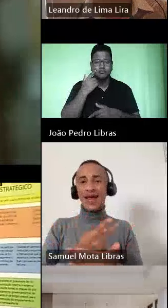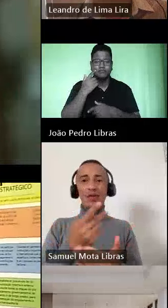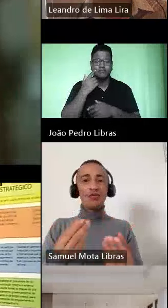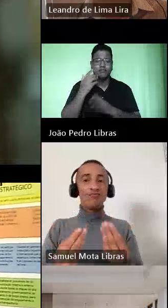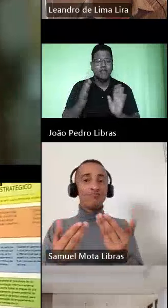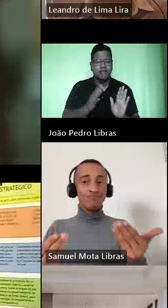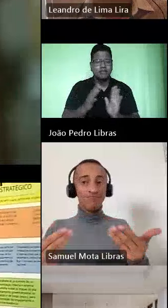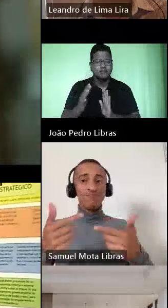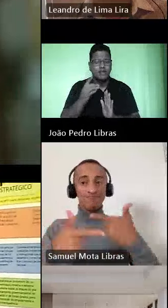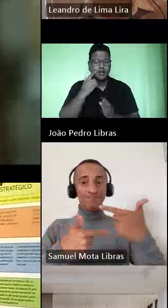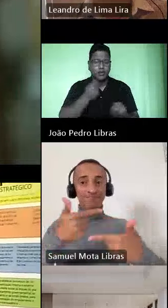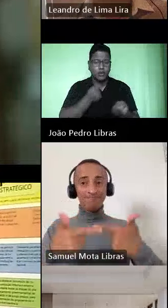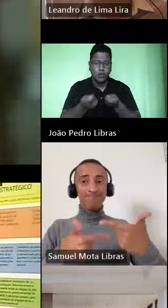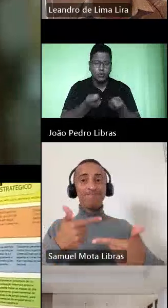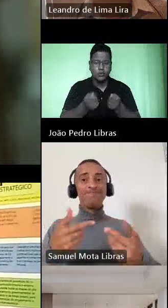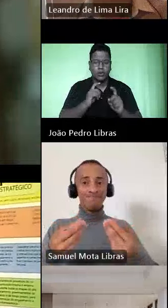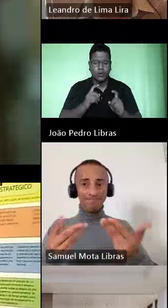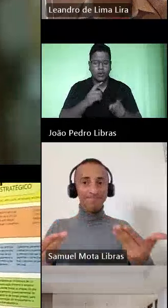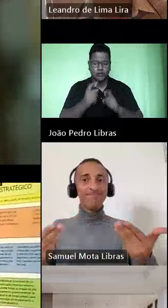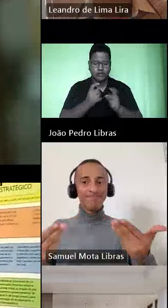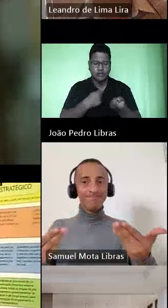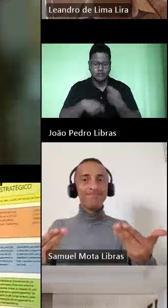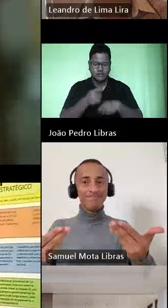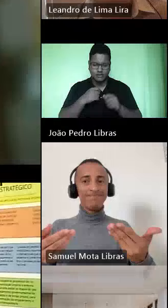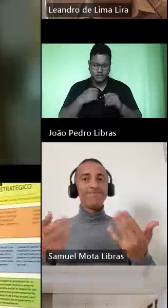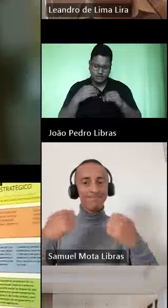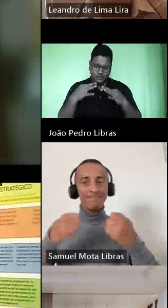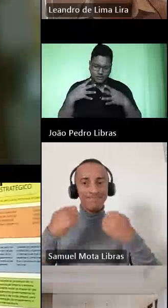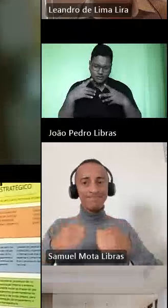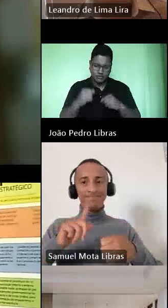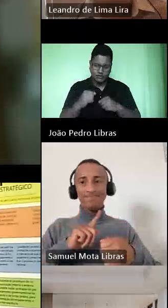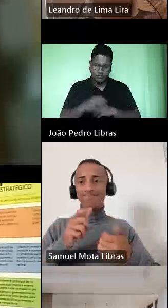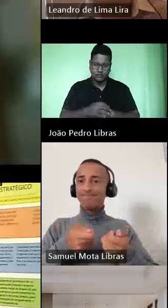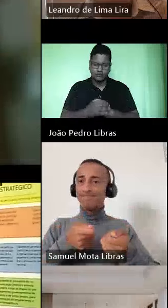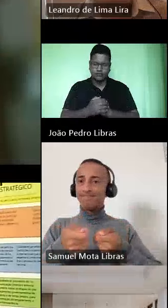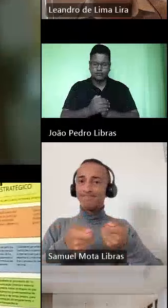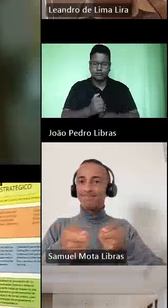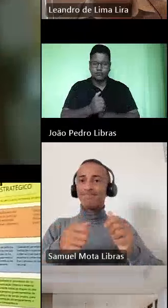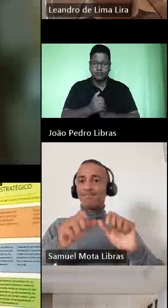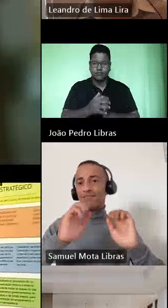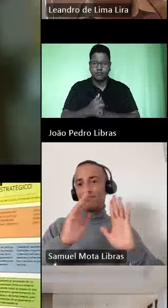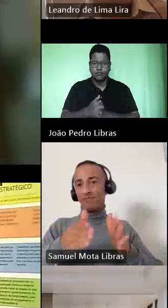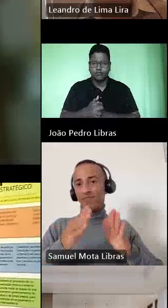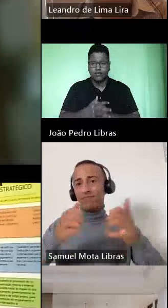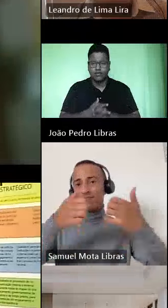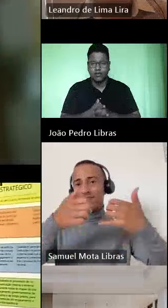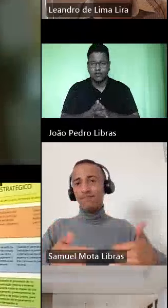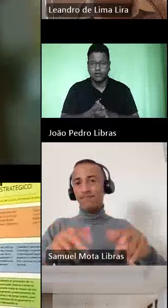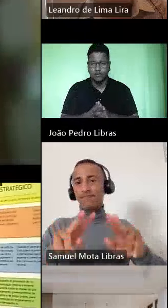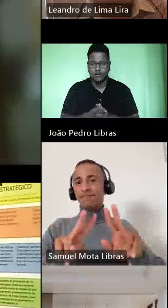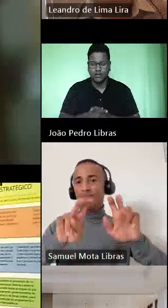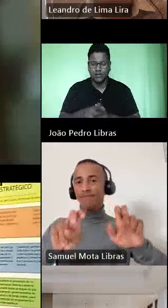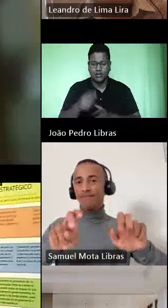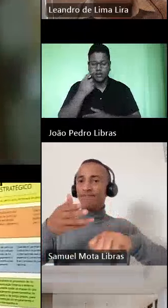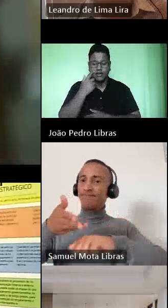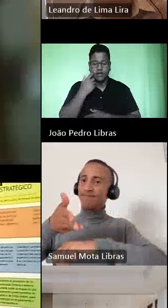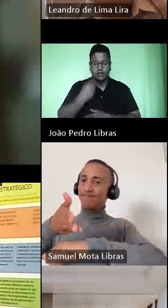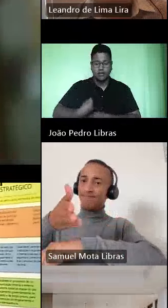ali suplementares E aí queria que Virgínia você falasse um pouquinho você você já falou mas assim dessa questão da participação